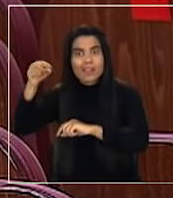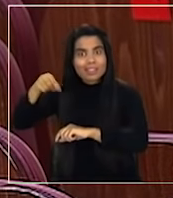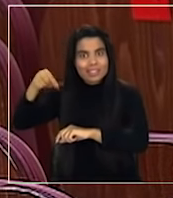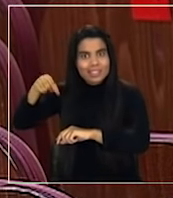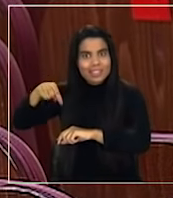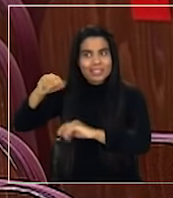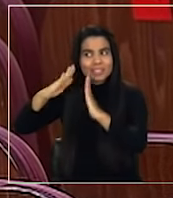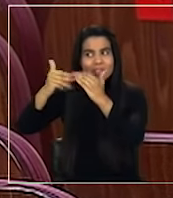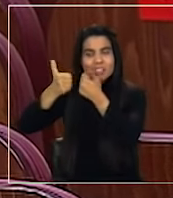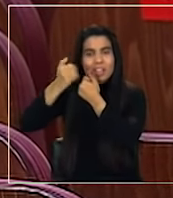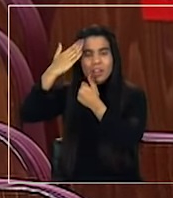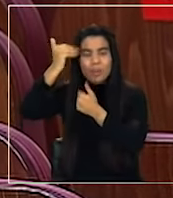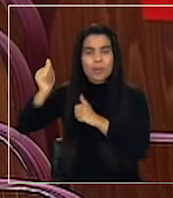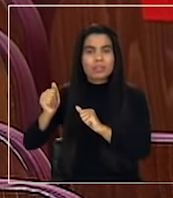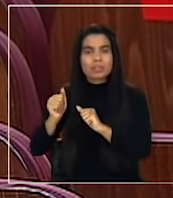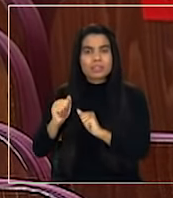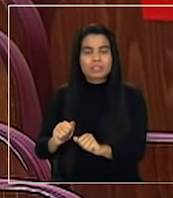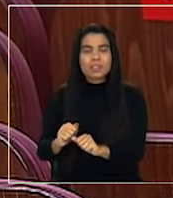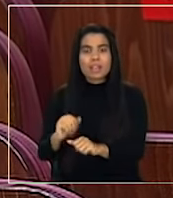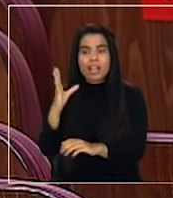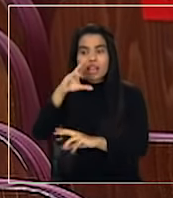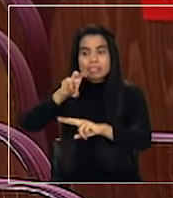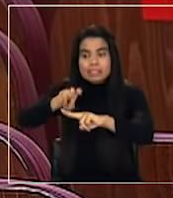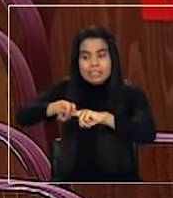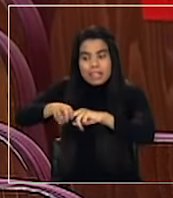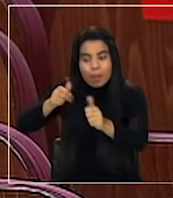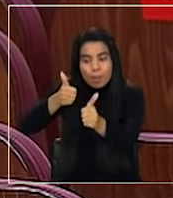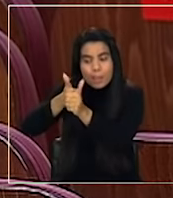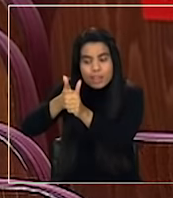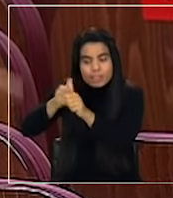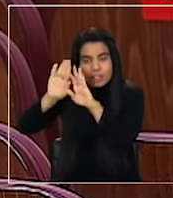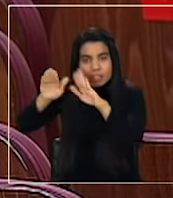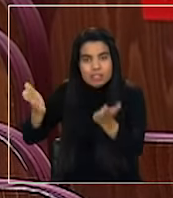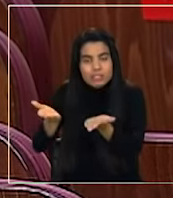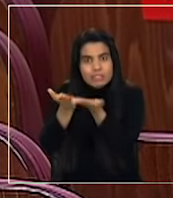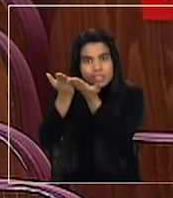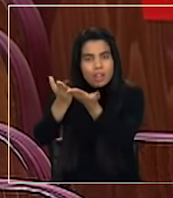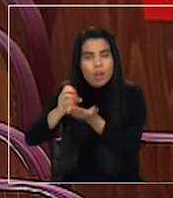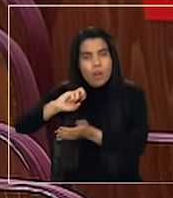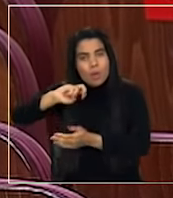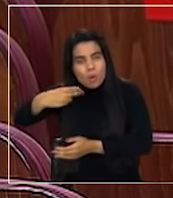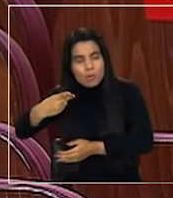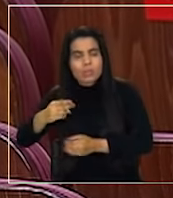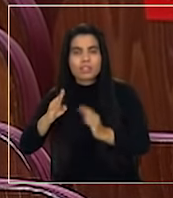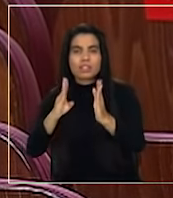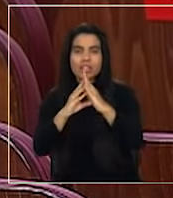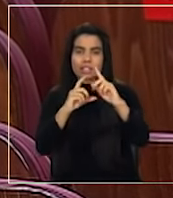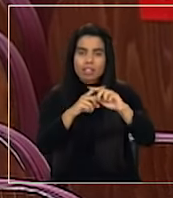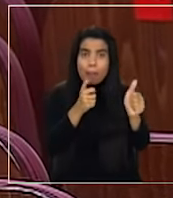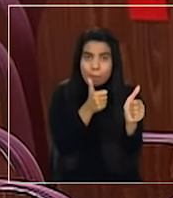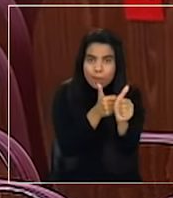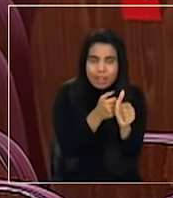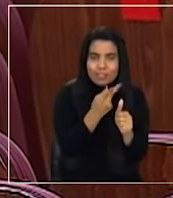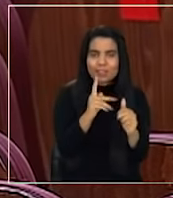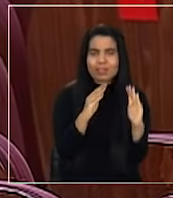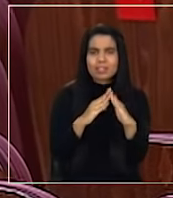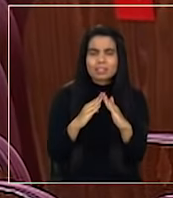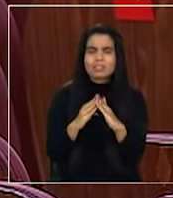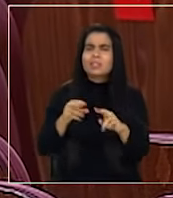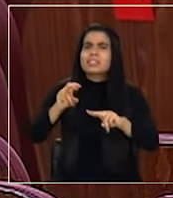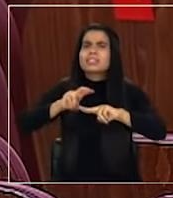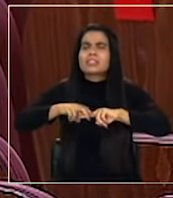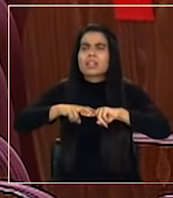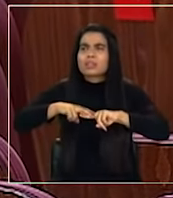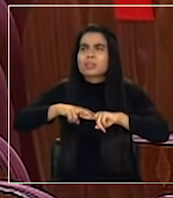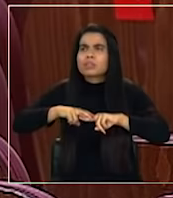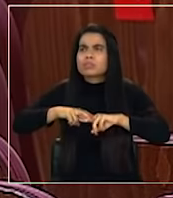fila, aqui, ou na Igreja Universal, aí mais próxima a você. Você vai estar ali para se alimentar da palavra de